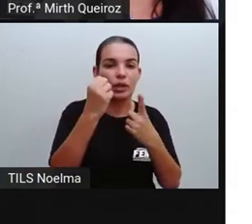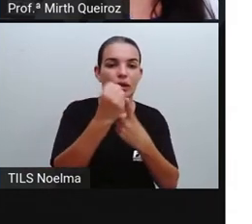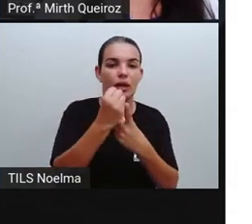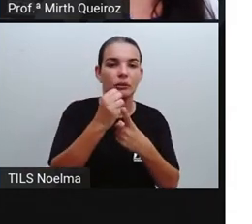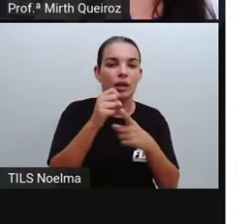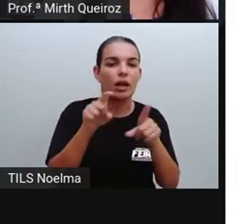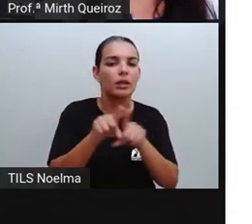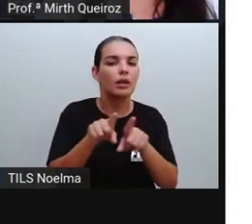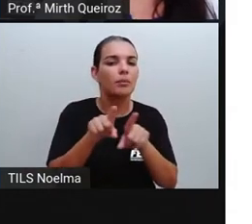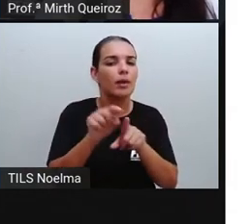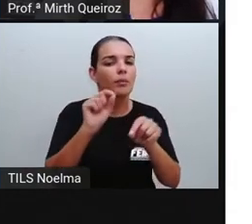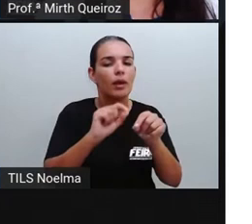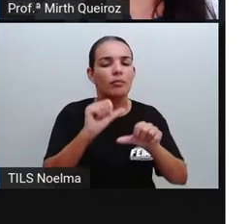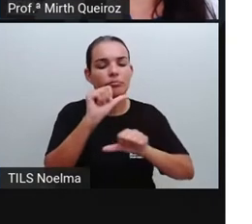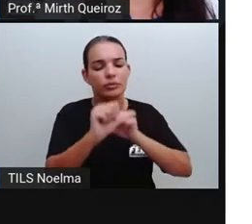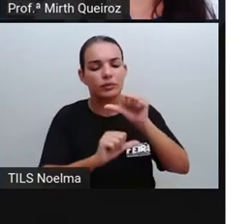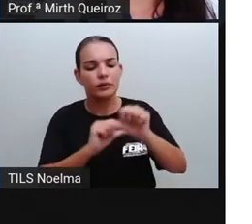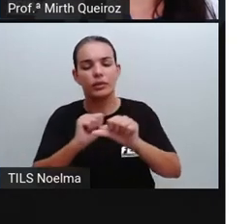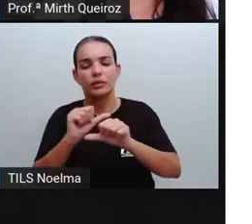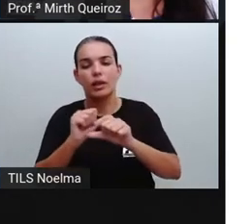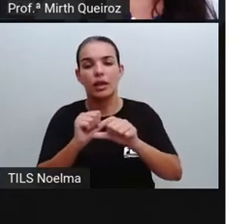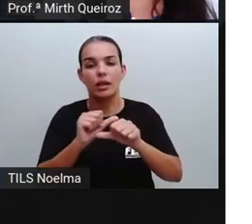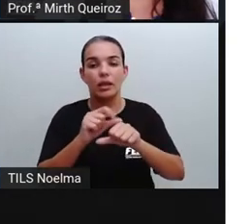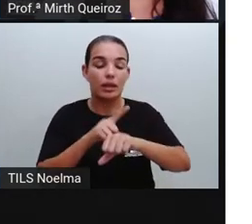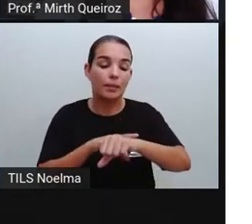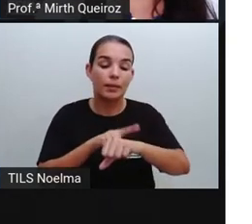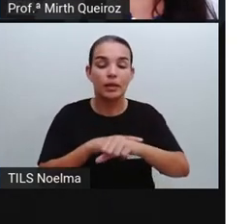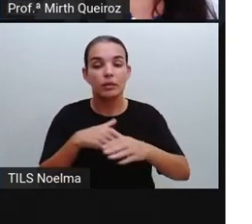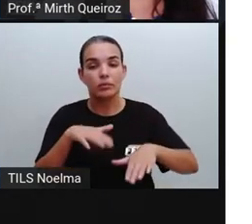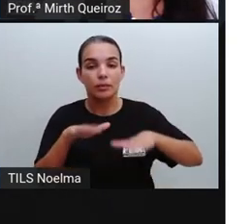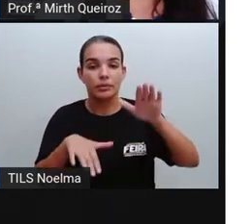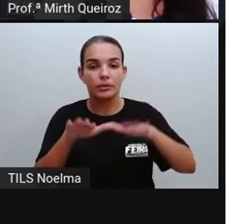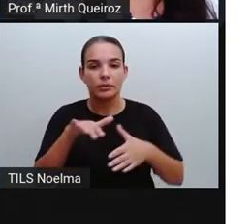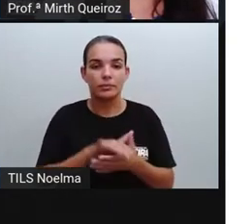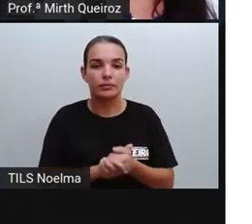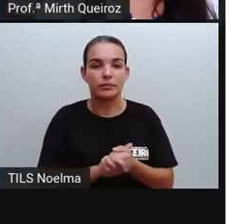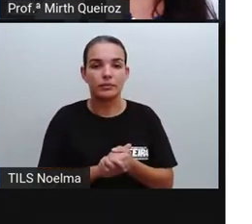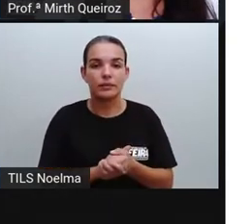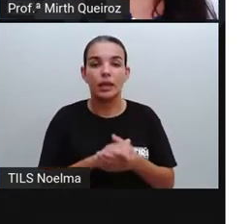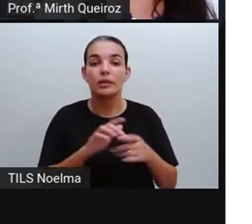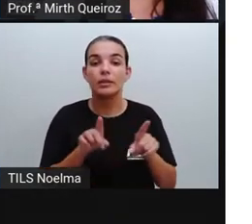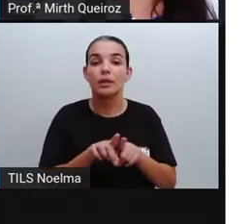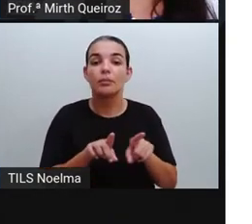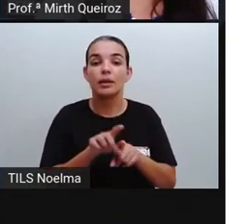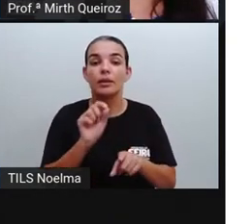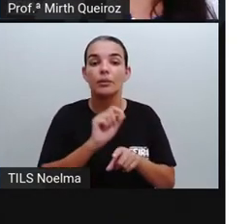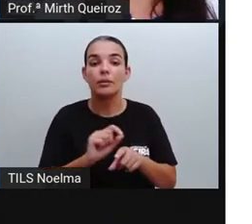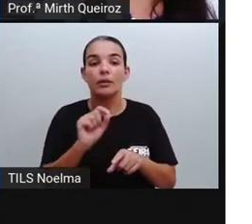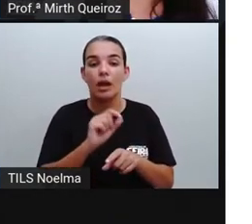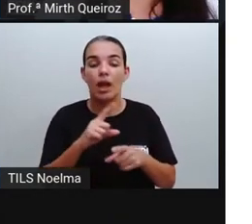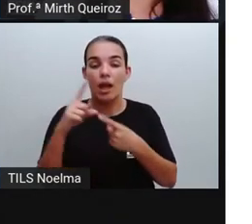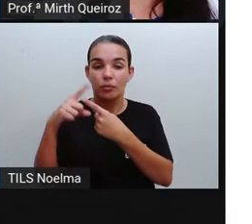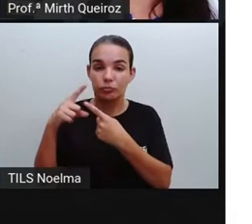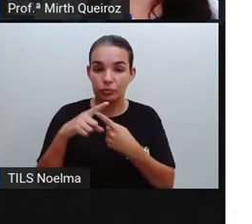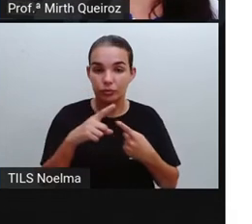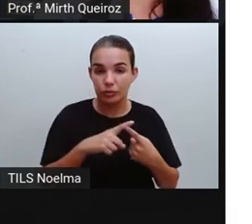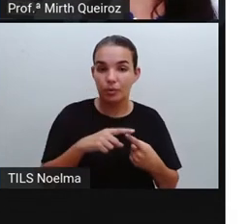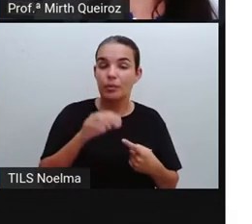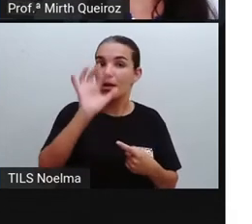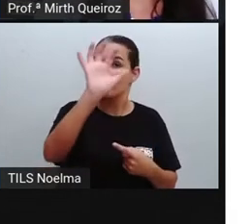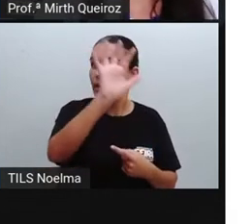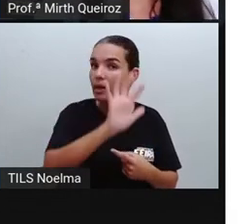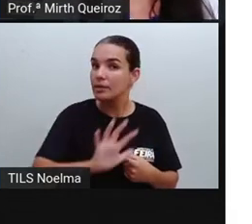dos tempos, né? De acordo com essas tendências. Note que a paisagem cultural é também um tipo de paisagem